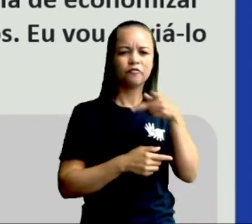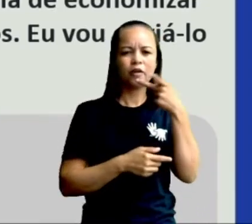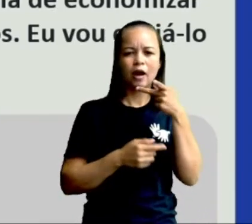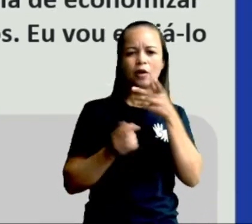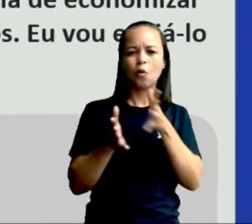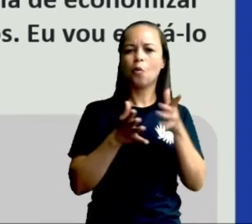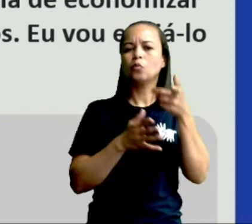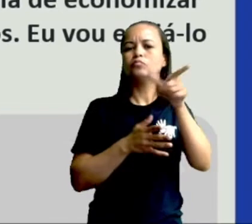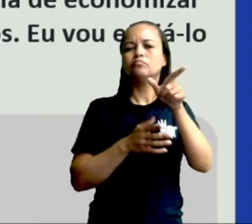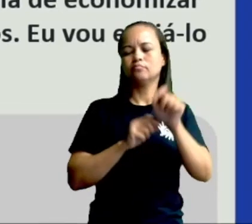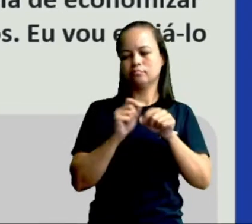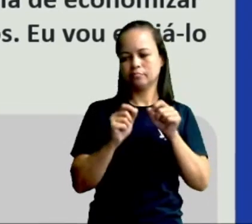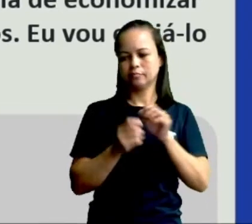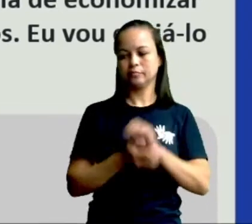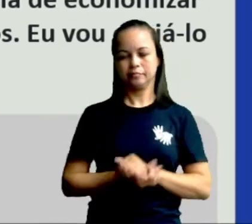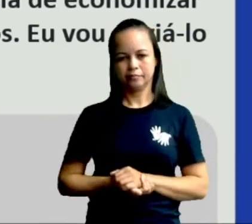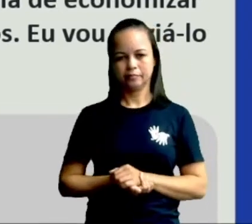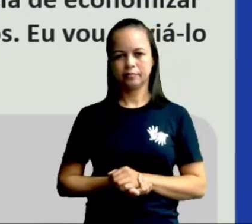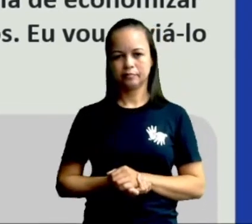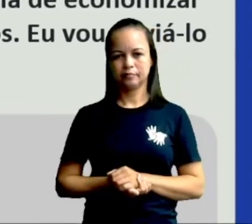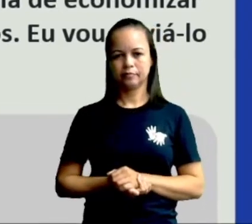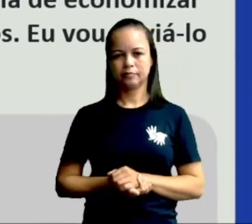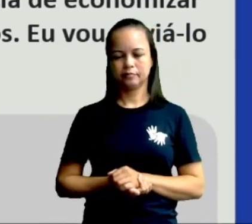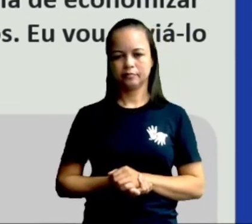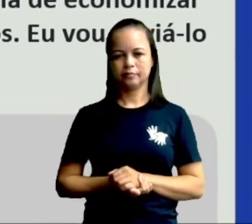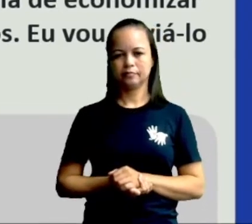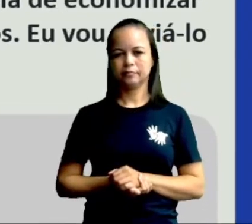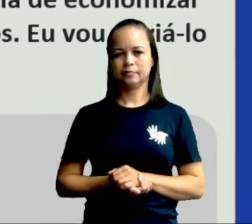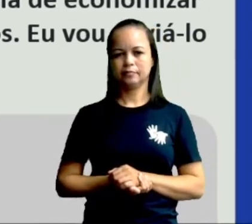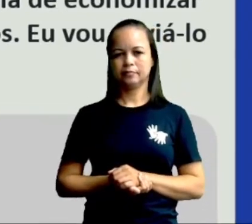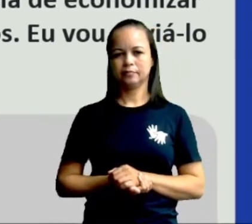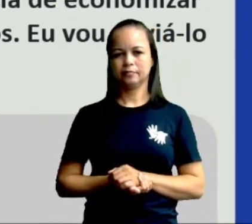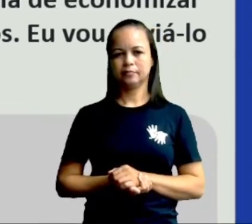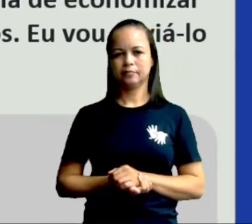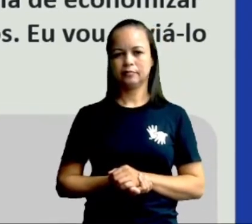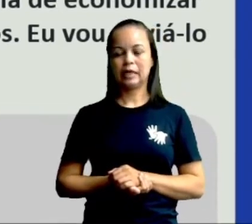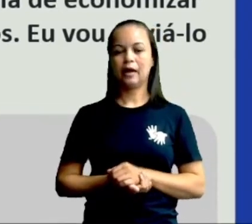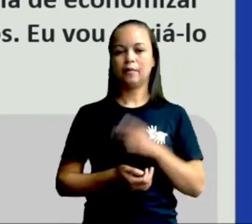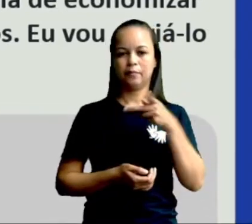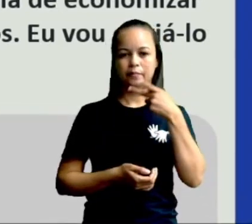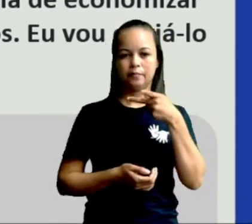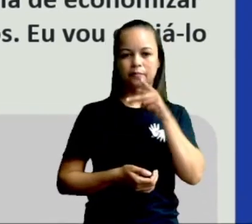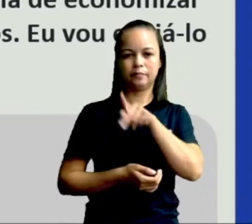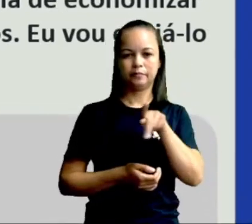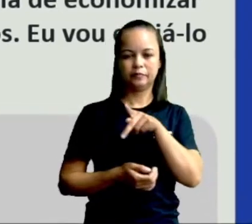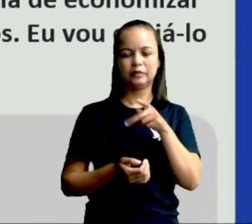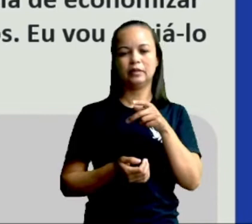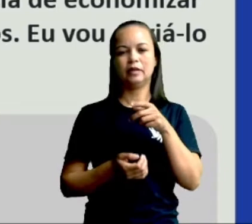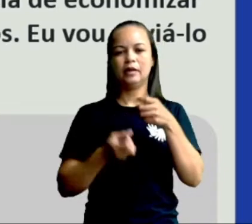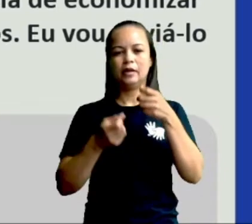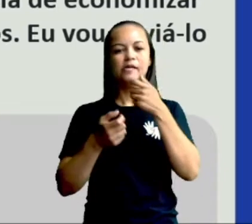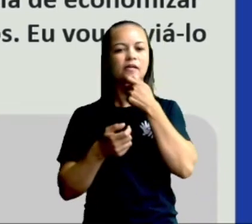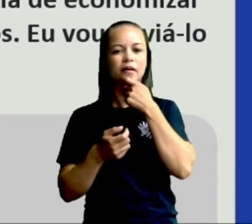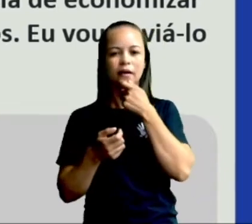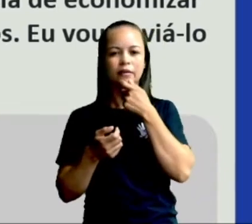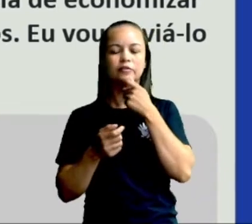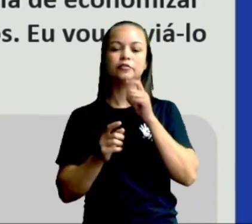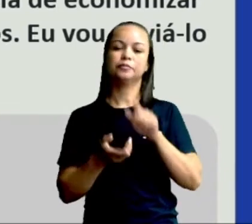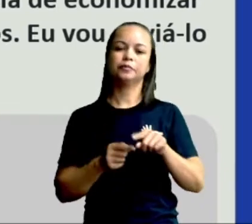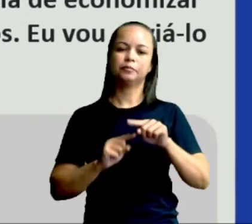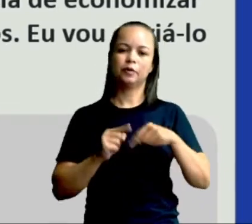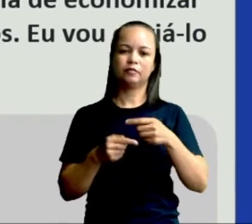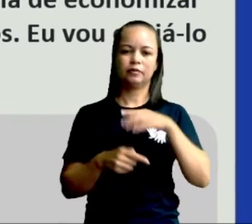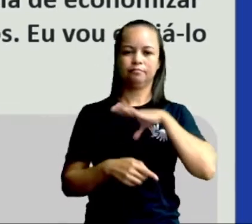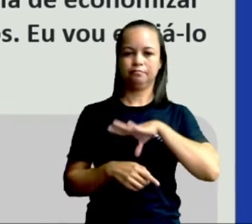about how important it is to save paper, electricity and other resources. I send it to